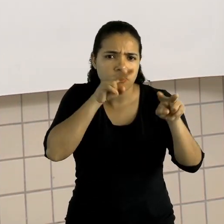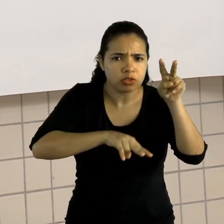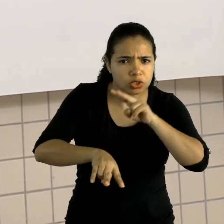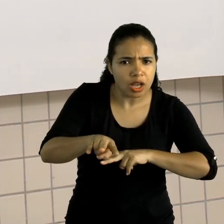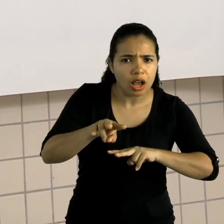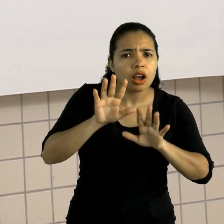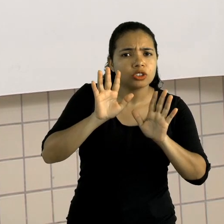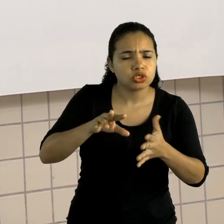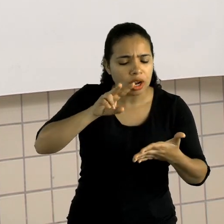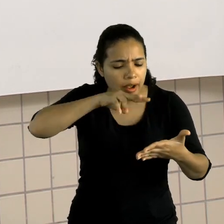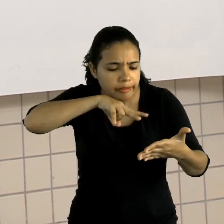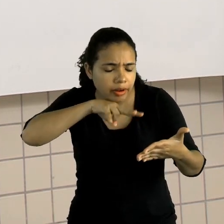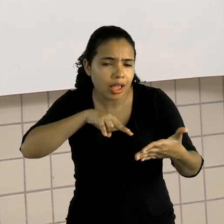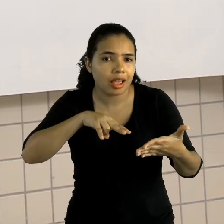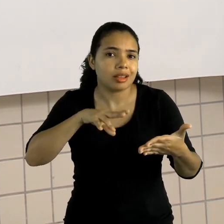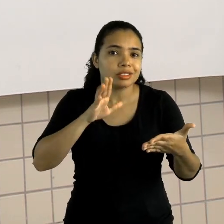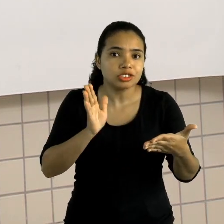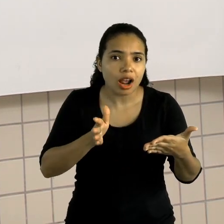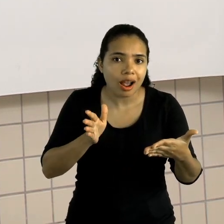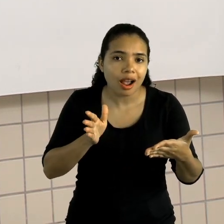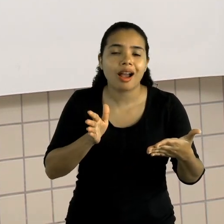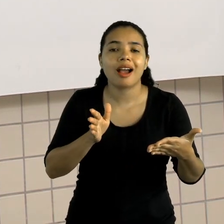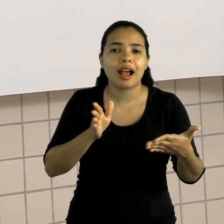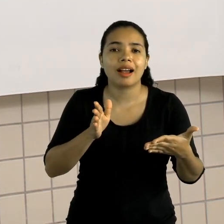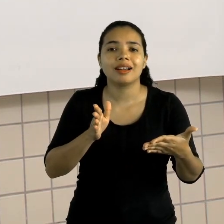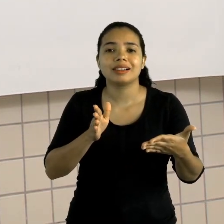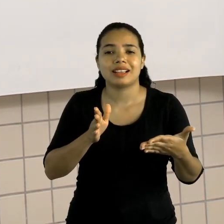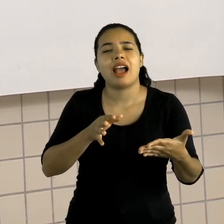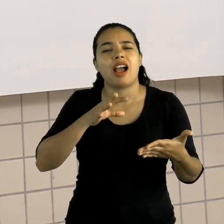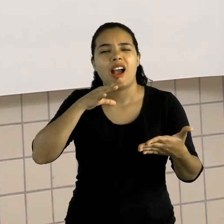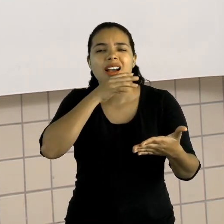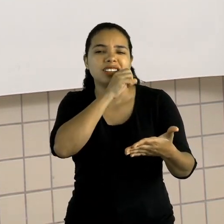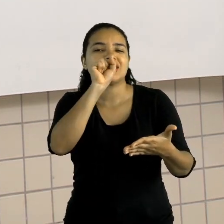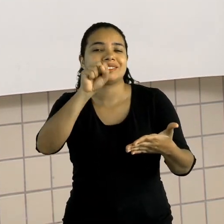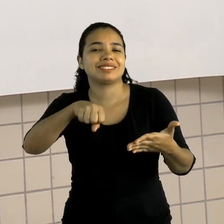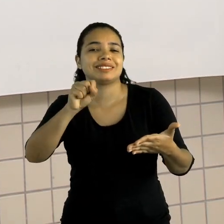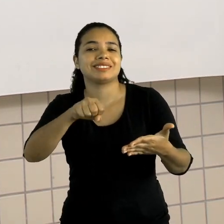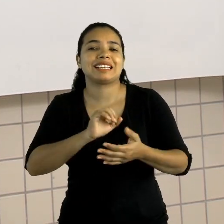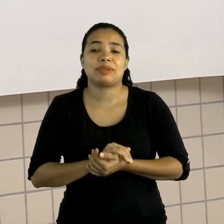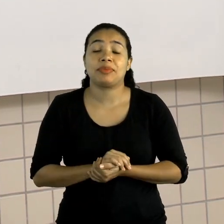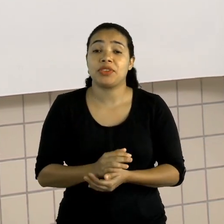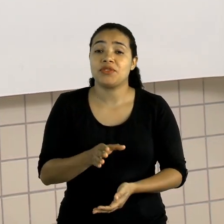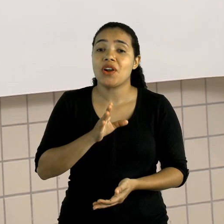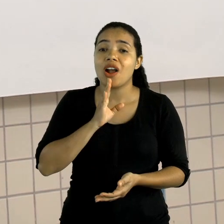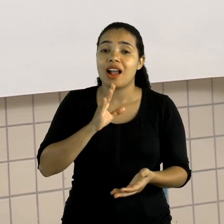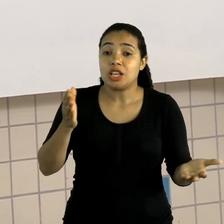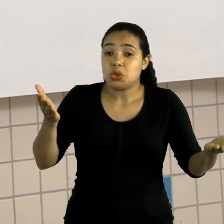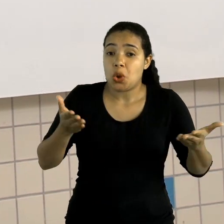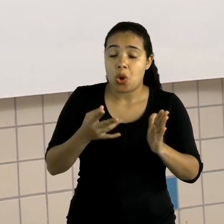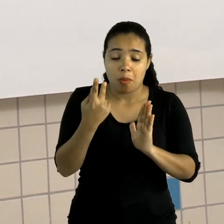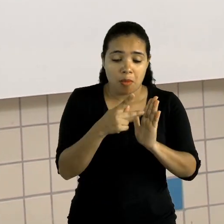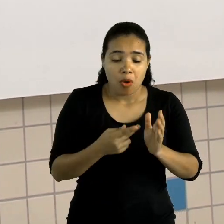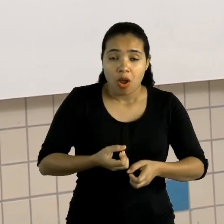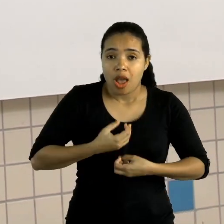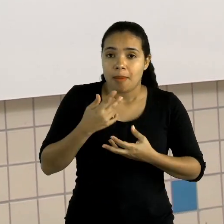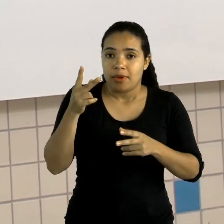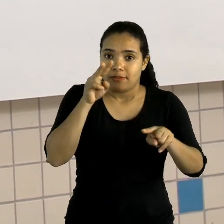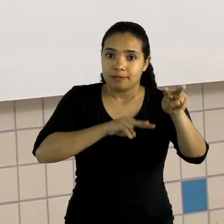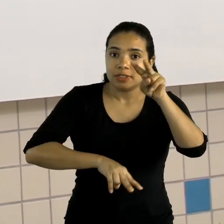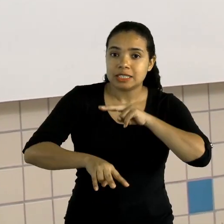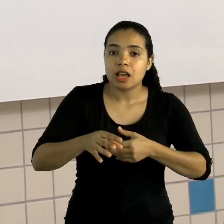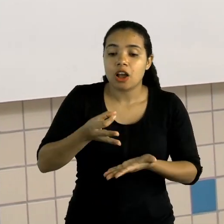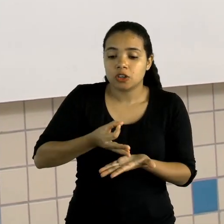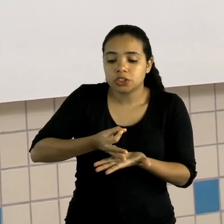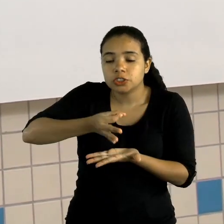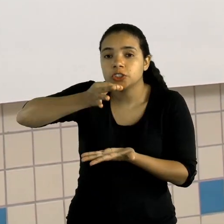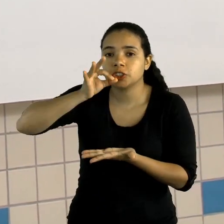leram? Ah, eu acho que sim. Vamos conhecer hoje um poema visual que se chama